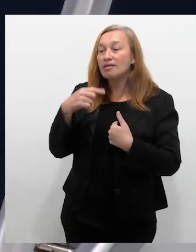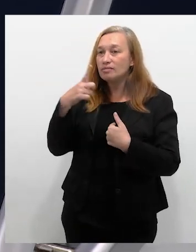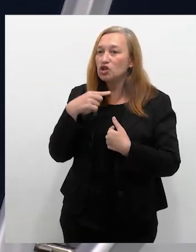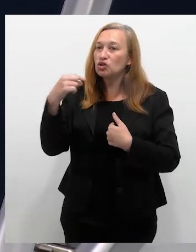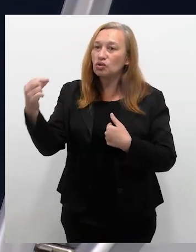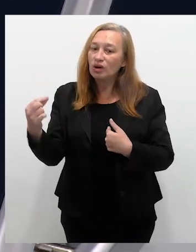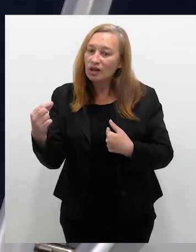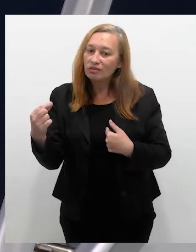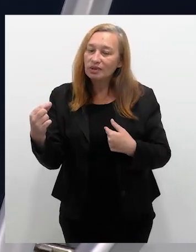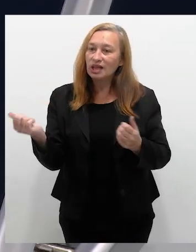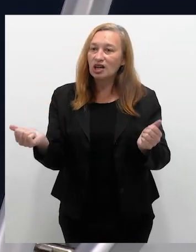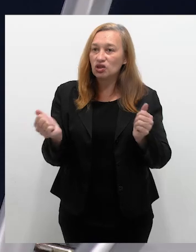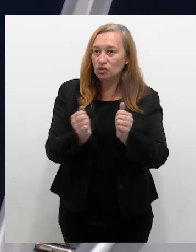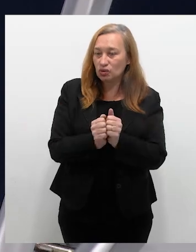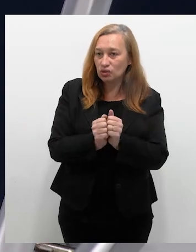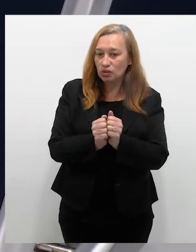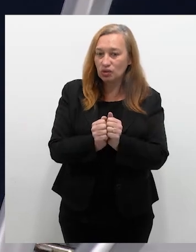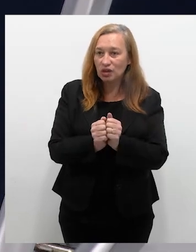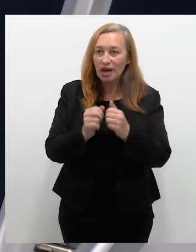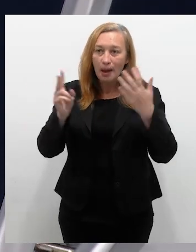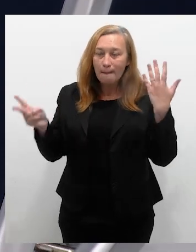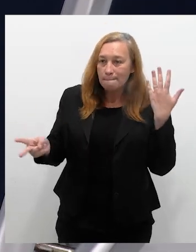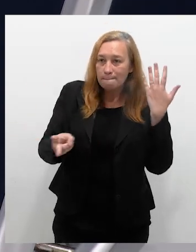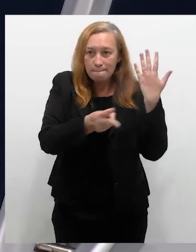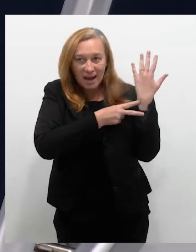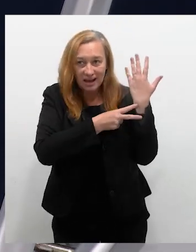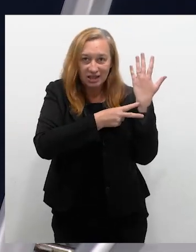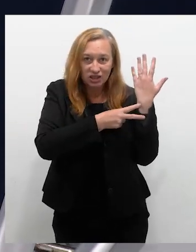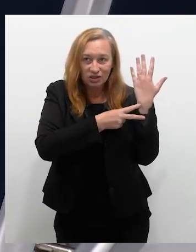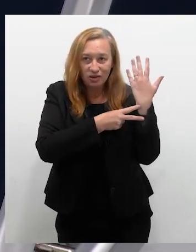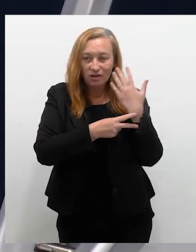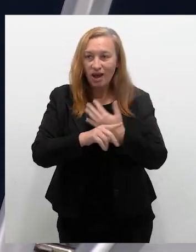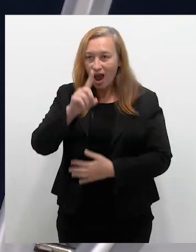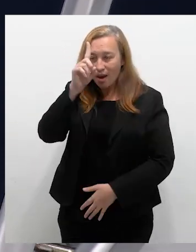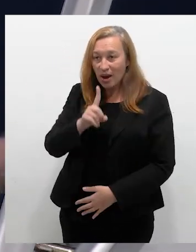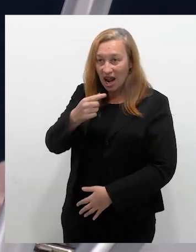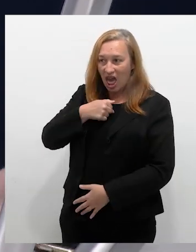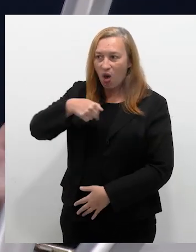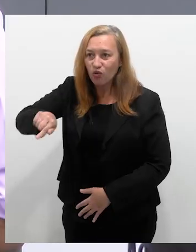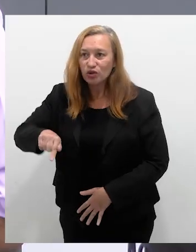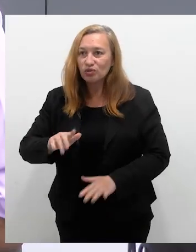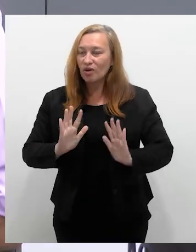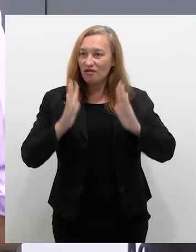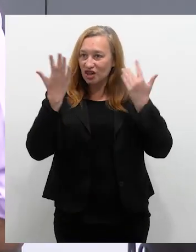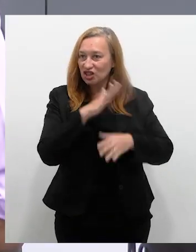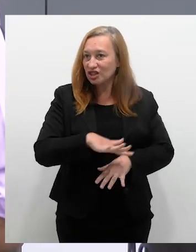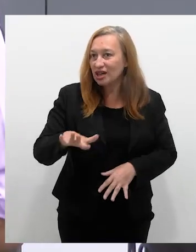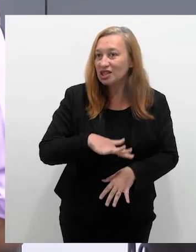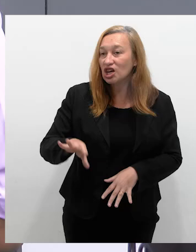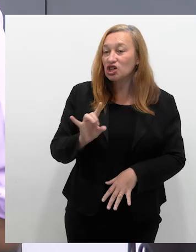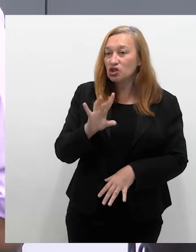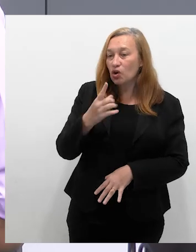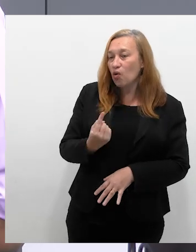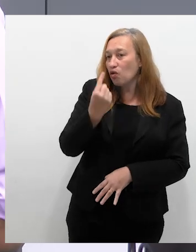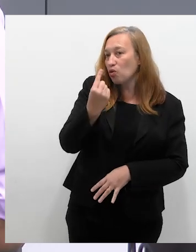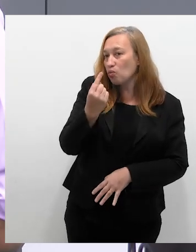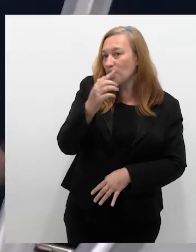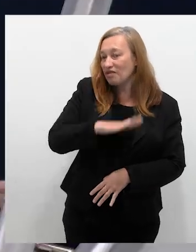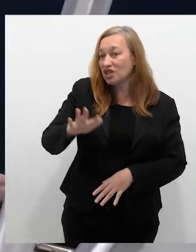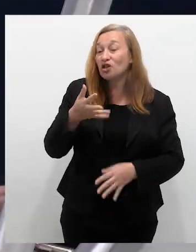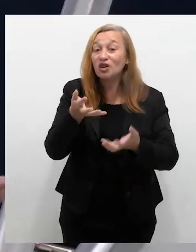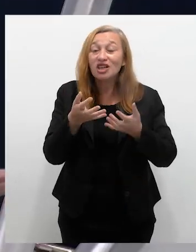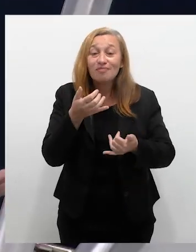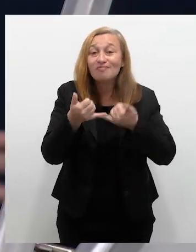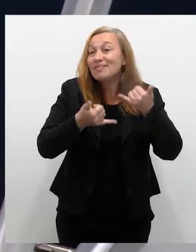eu fazer uma participação de Power Rangers amarelo numa festa infantil. Eu fui, lógico, só que só durou uma festa, porque eu queria